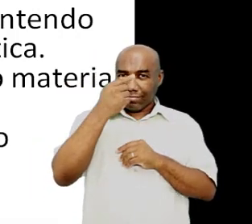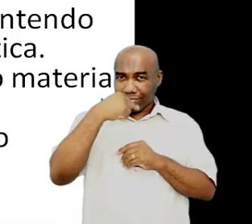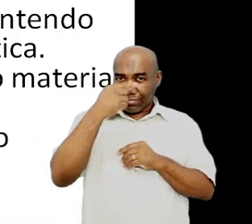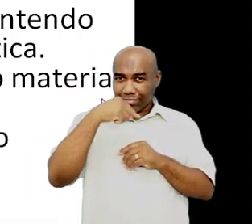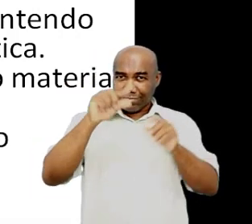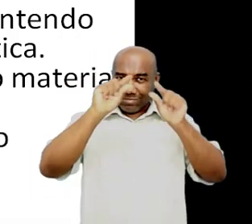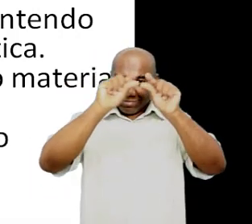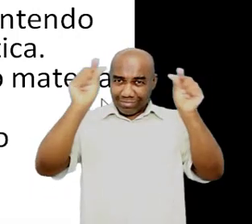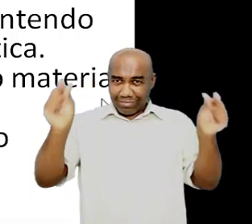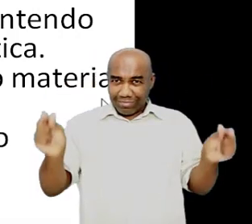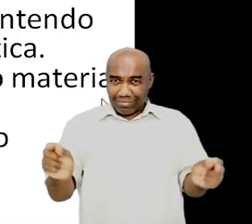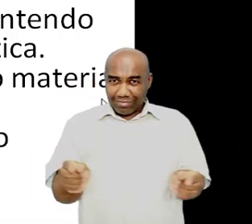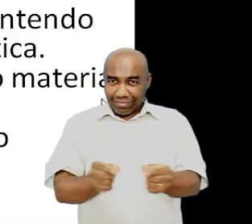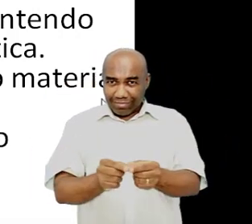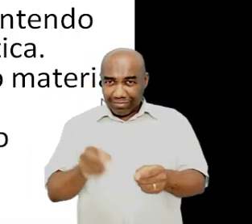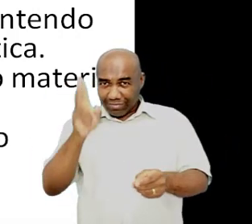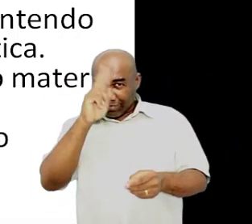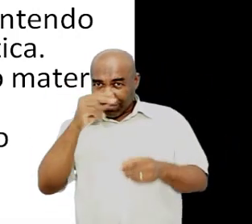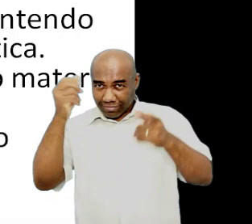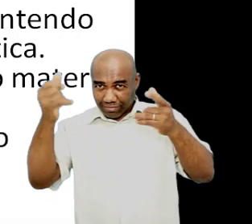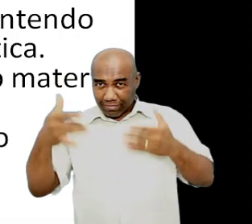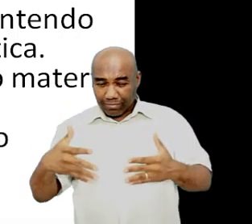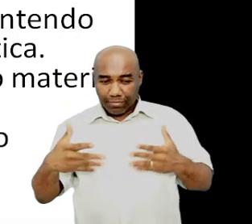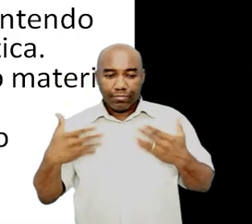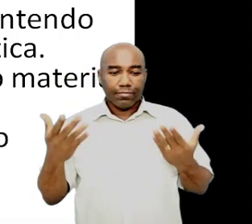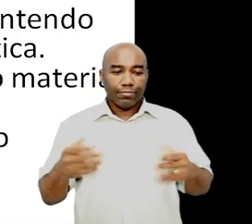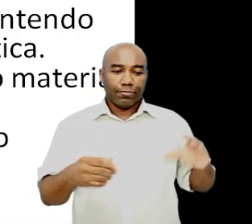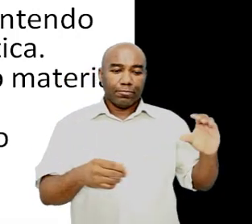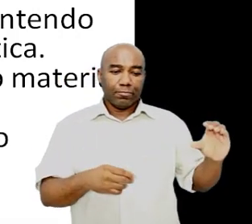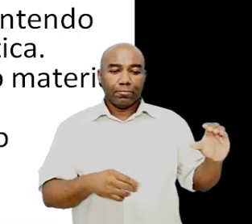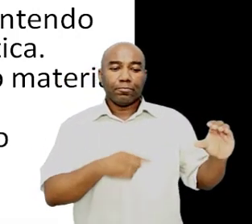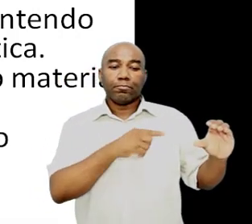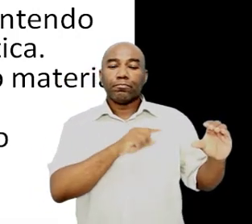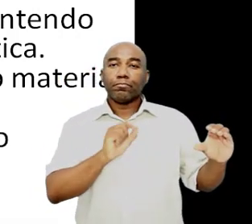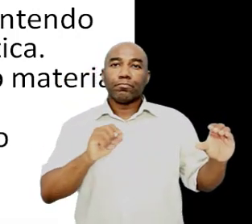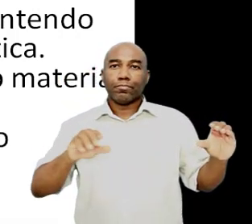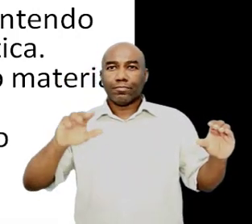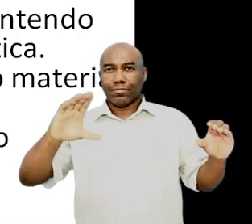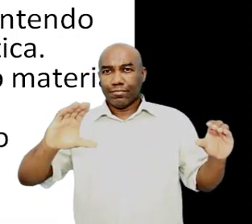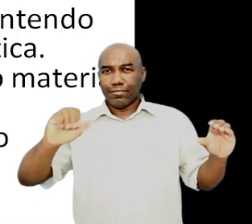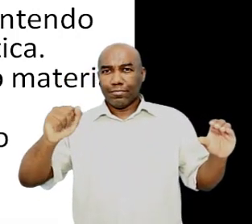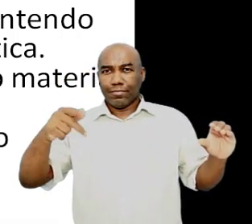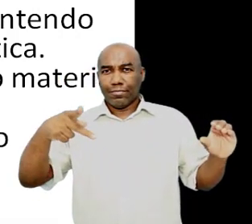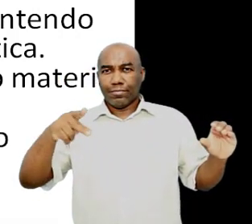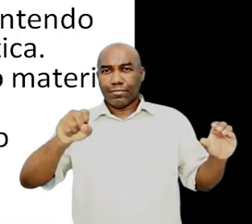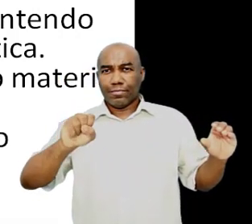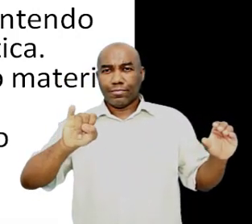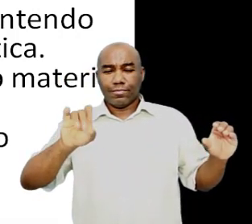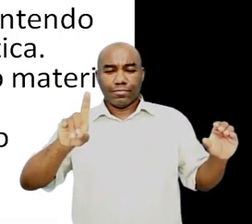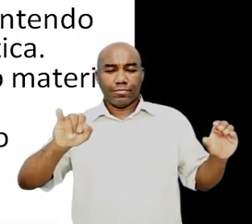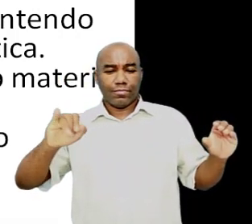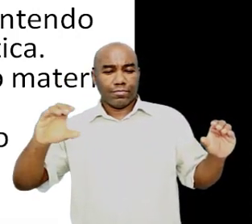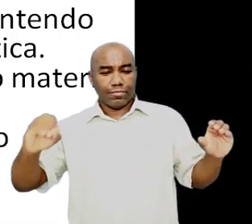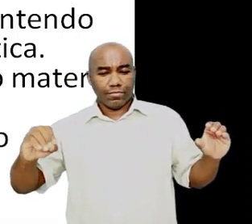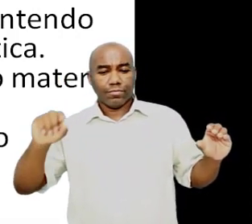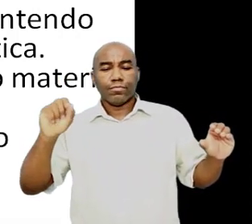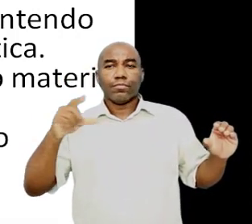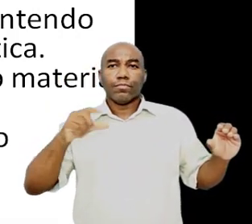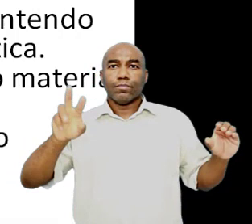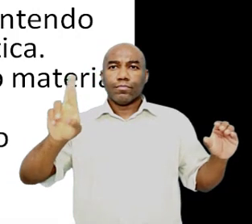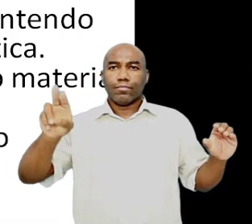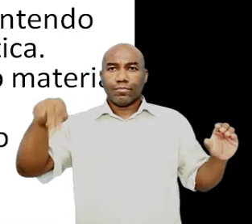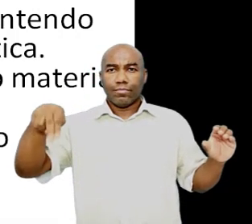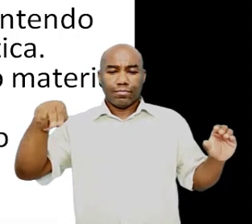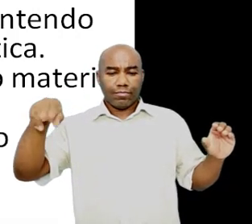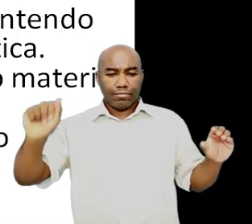C, um capsídeo proteico e apresenta RNA como material